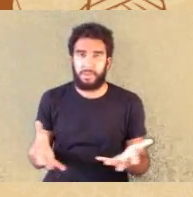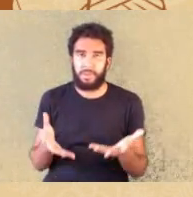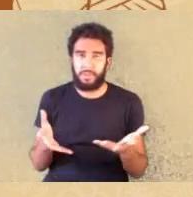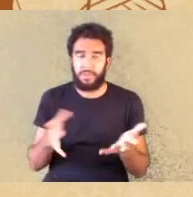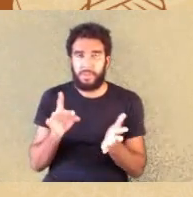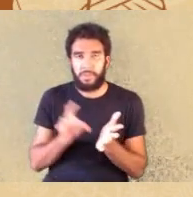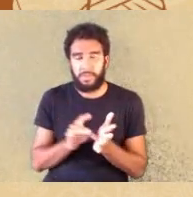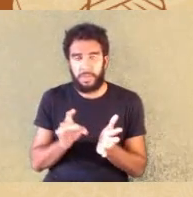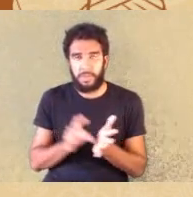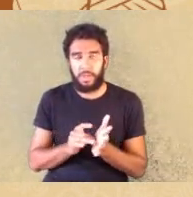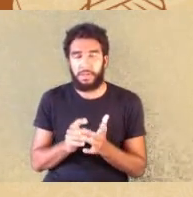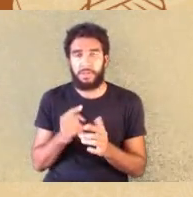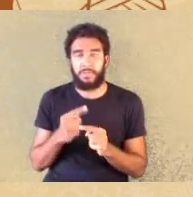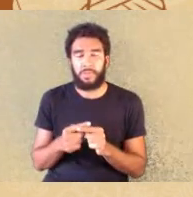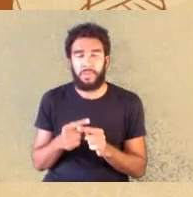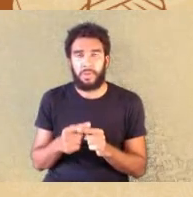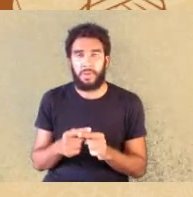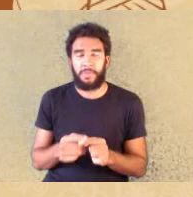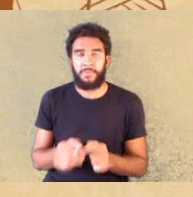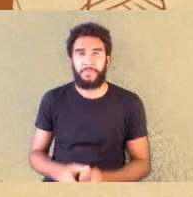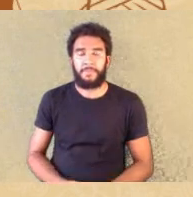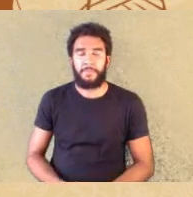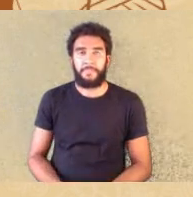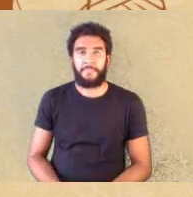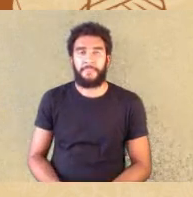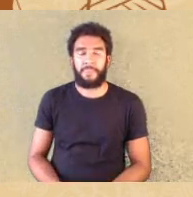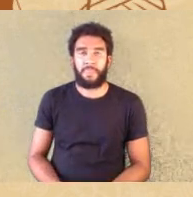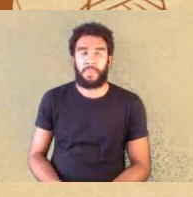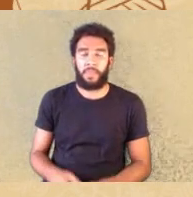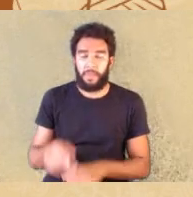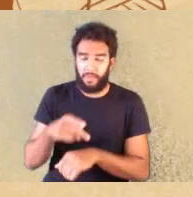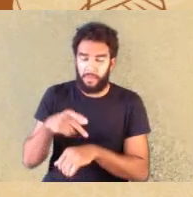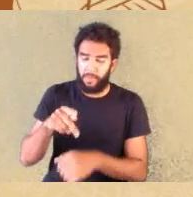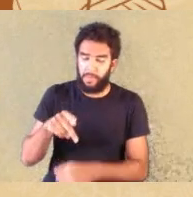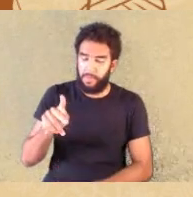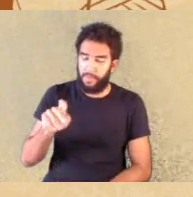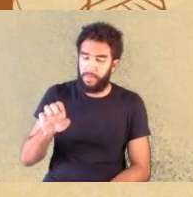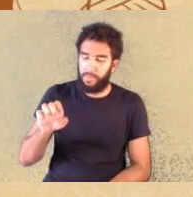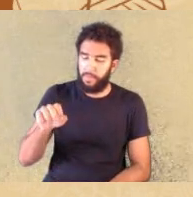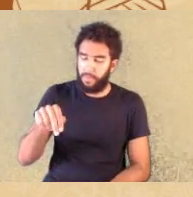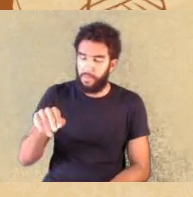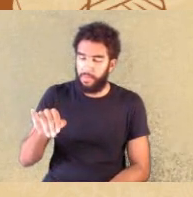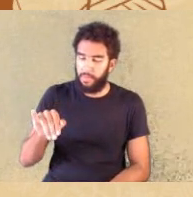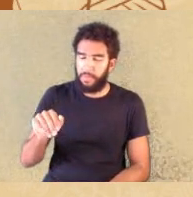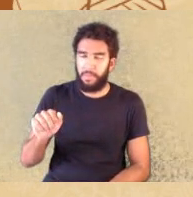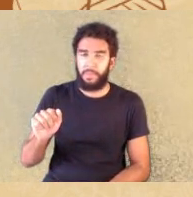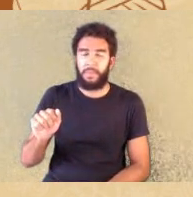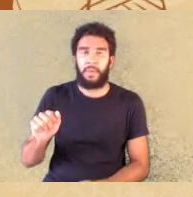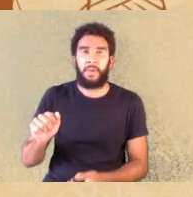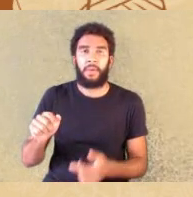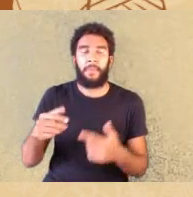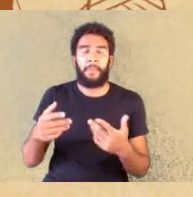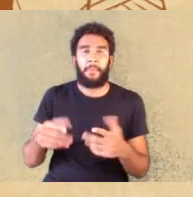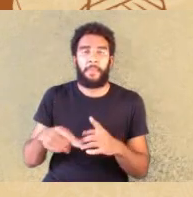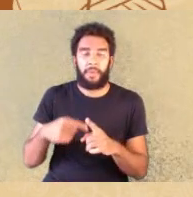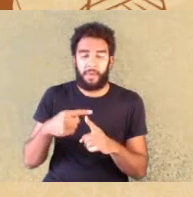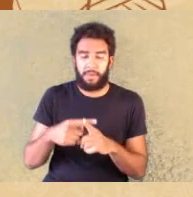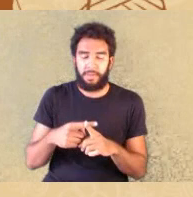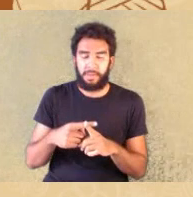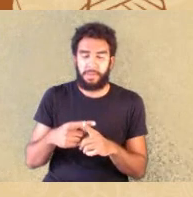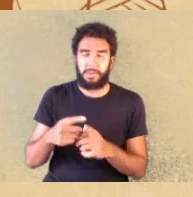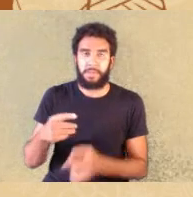por causa que o estado do Quênia, como outros estados no planeta, outros países, tem